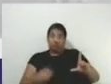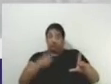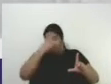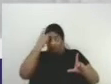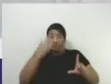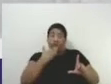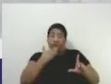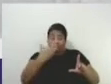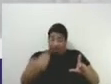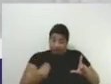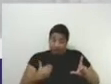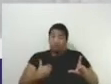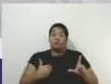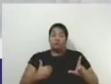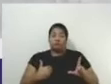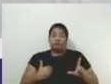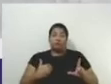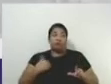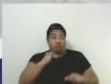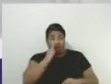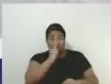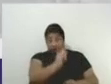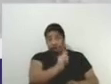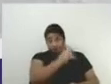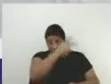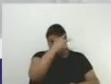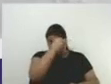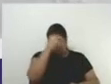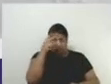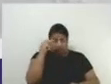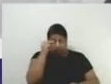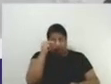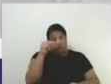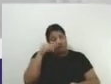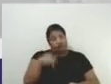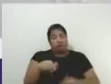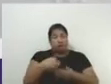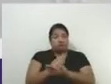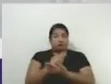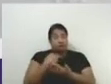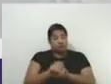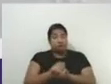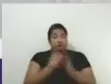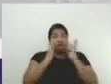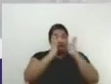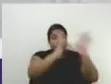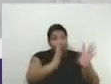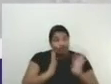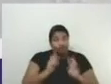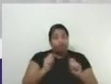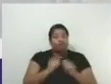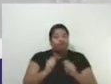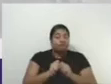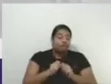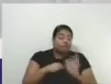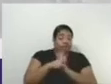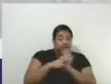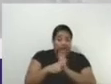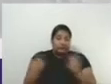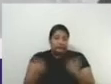que a Prefeitura de Botucatu considere elaborar um estudo técnico e avaliar a